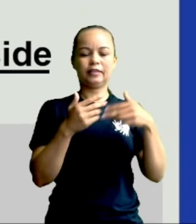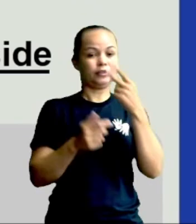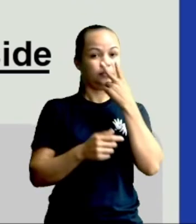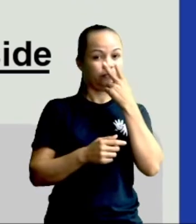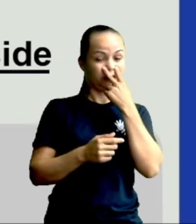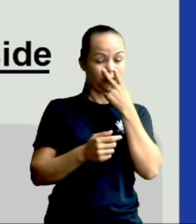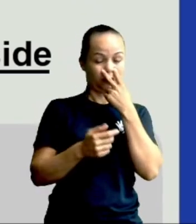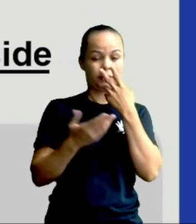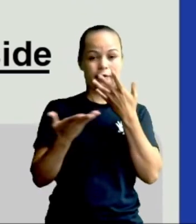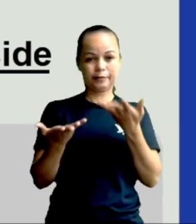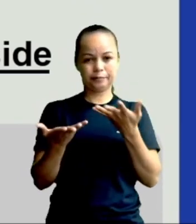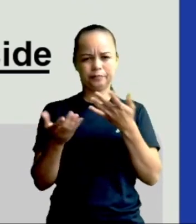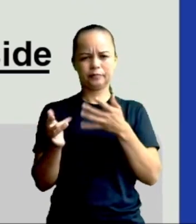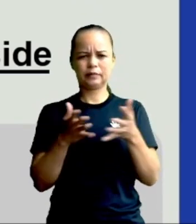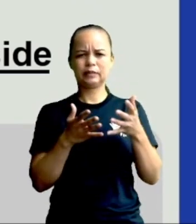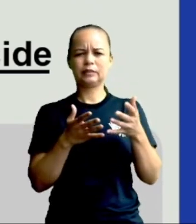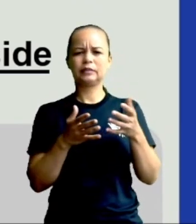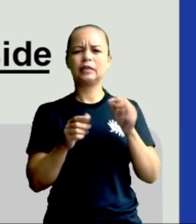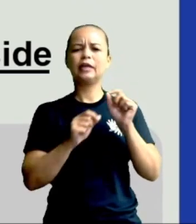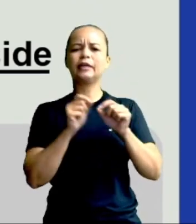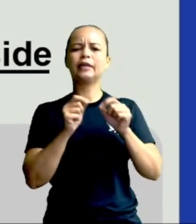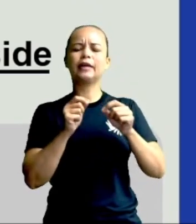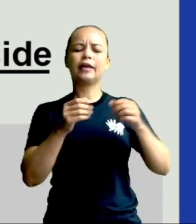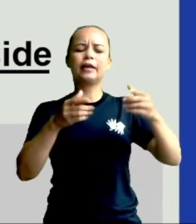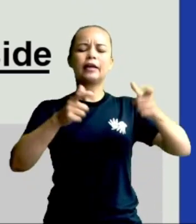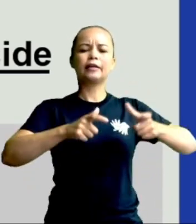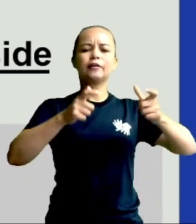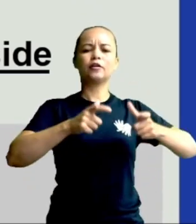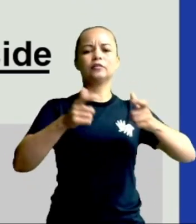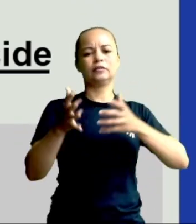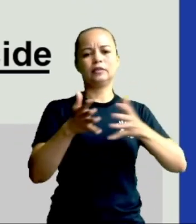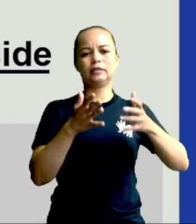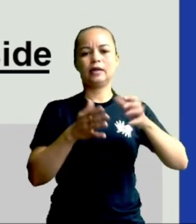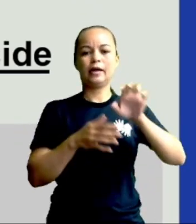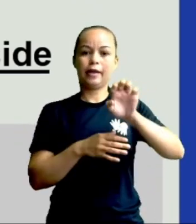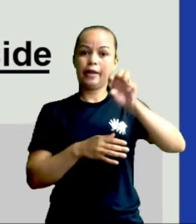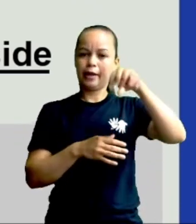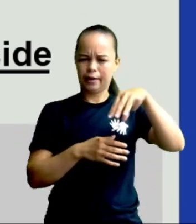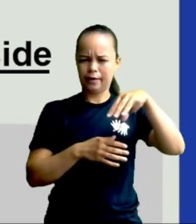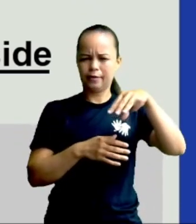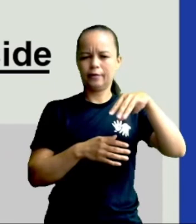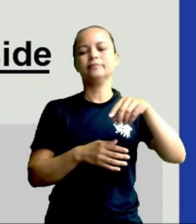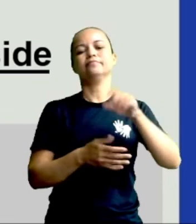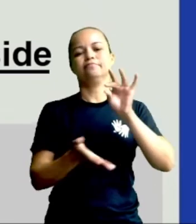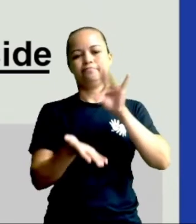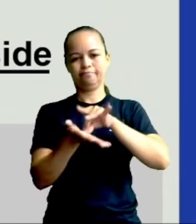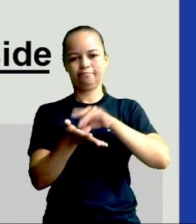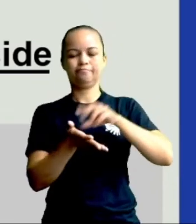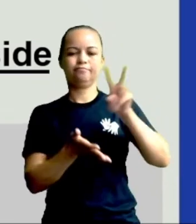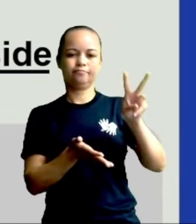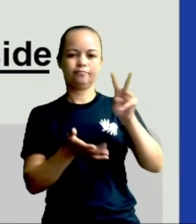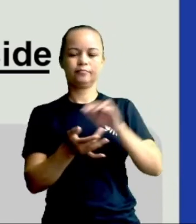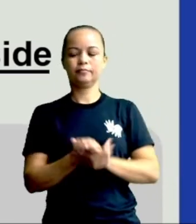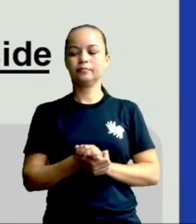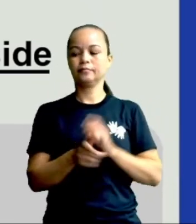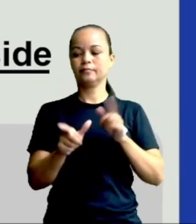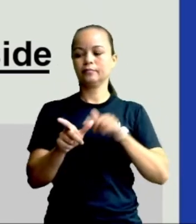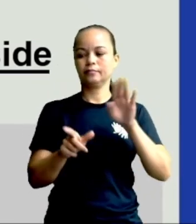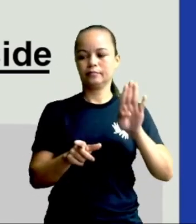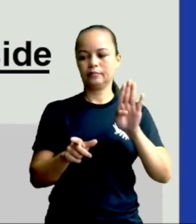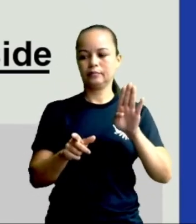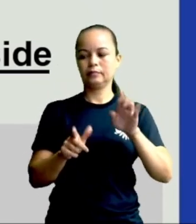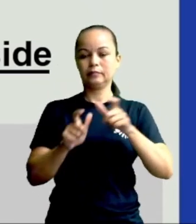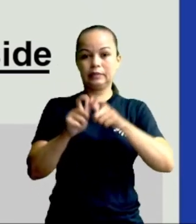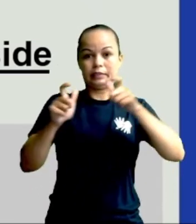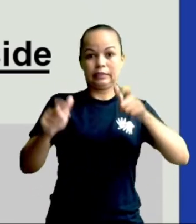quem mora Quem reside reside em então está verdadeiro letra b a maior